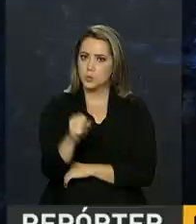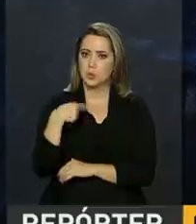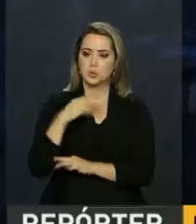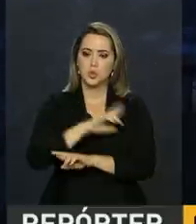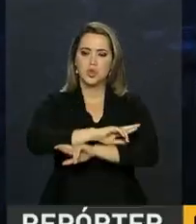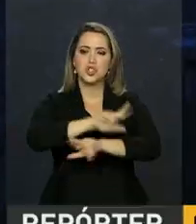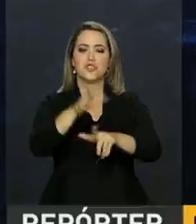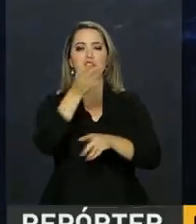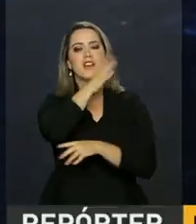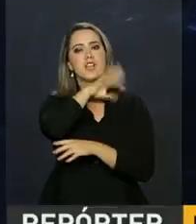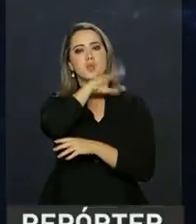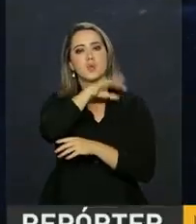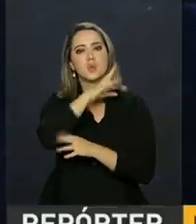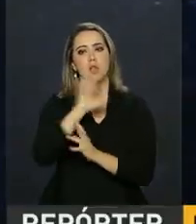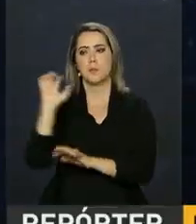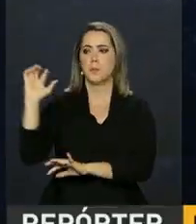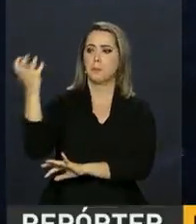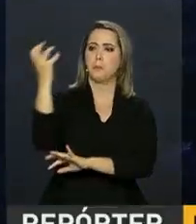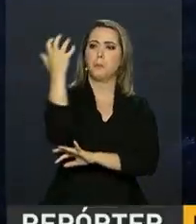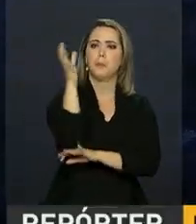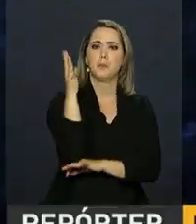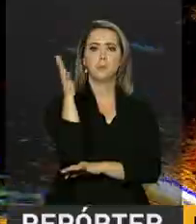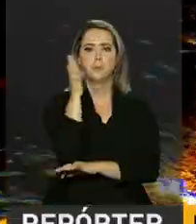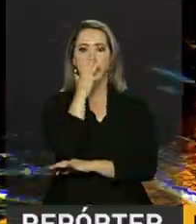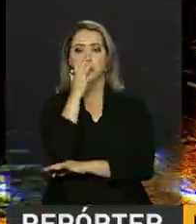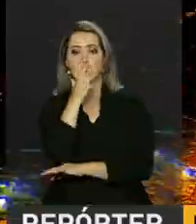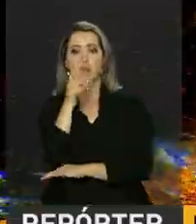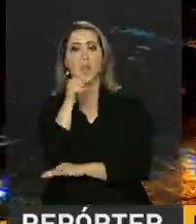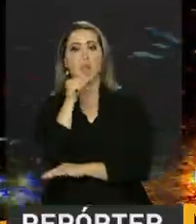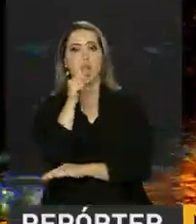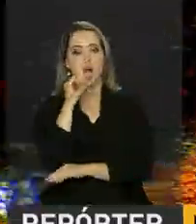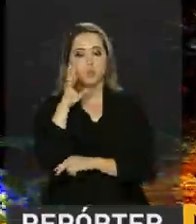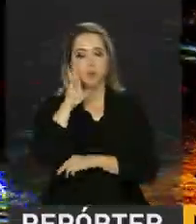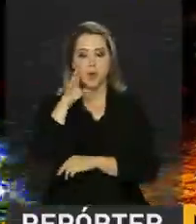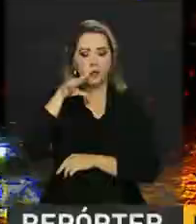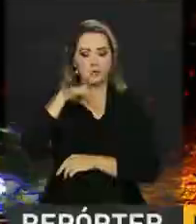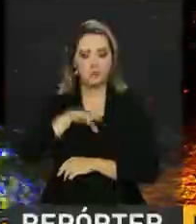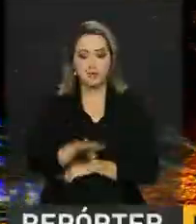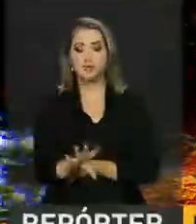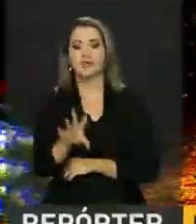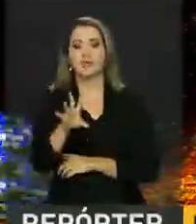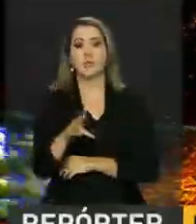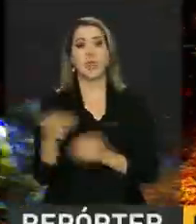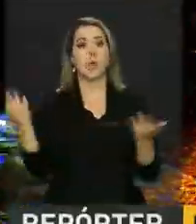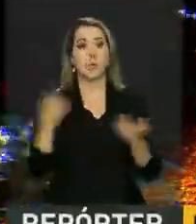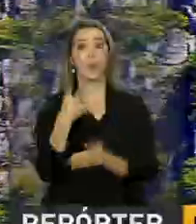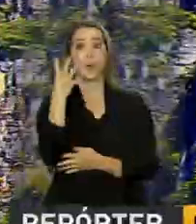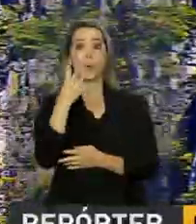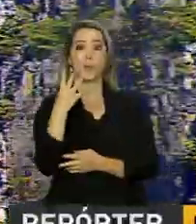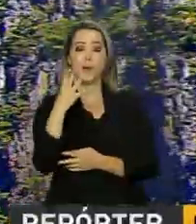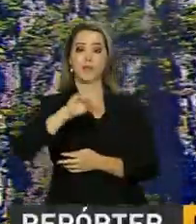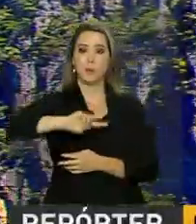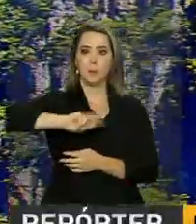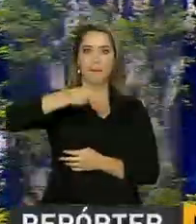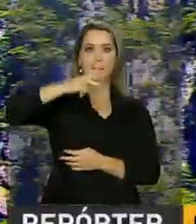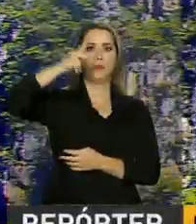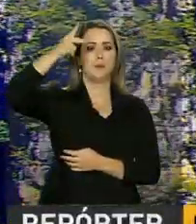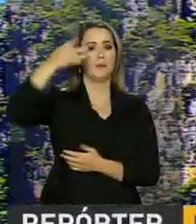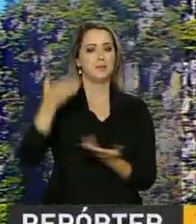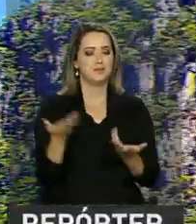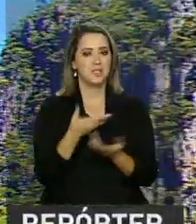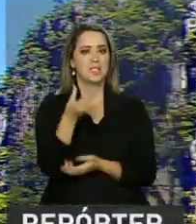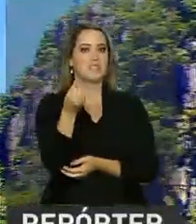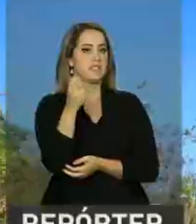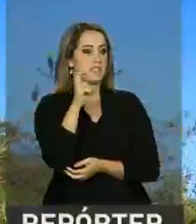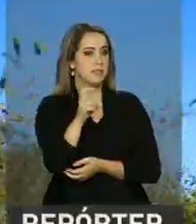vegetação e águas cristalinas de cachoeiras. Agora o parque passa a ser quase 4 vezes maior, de 65